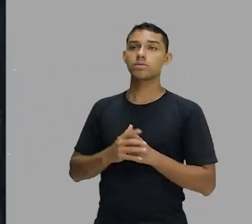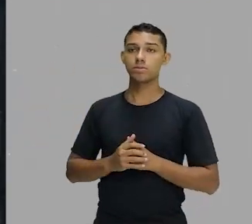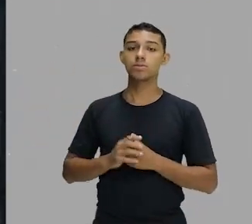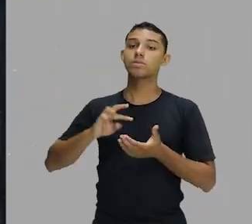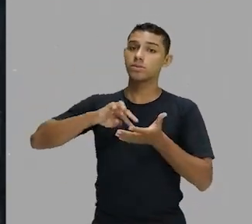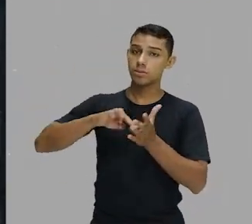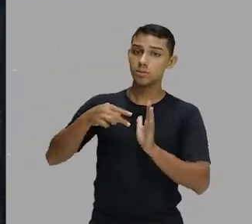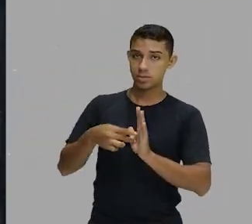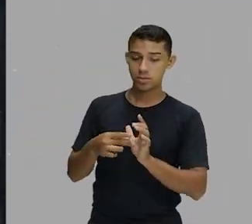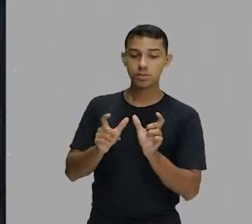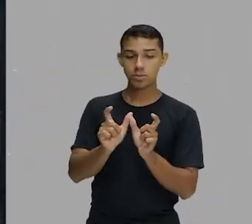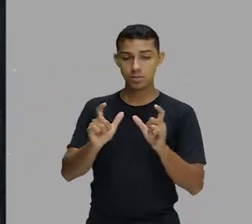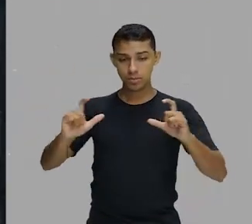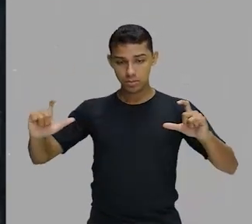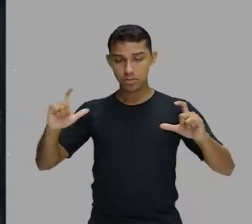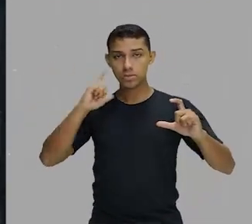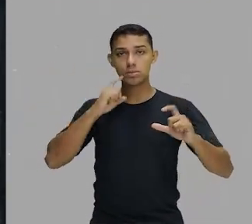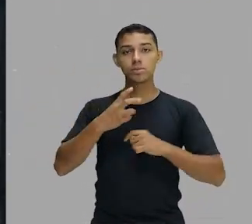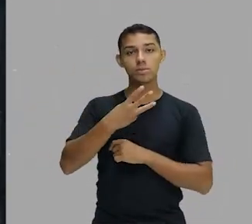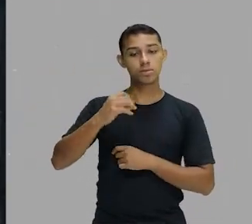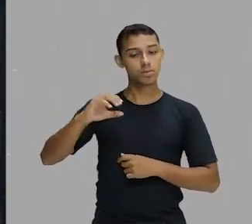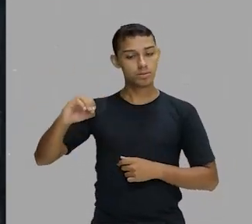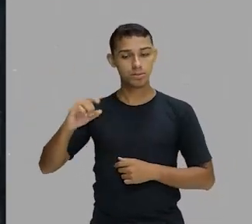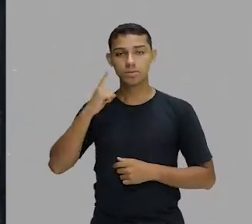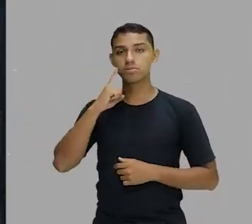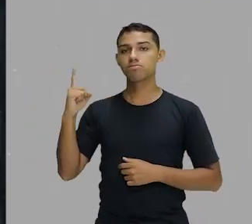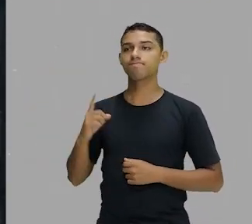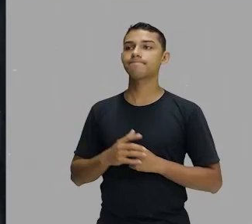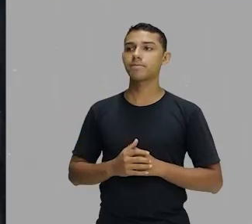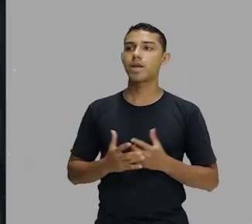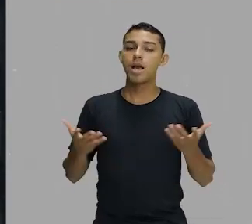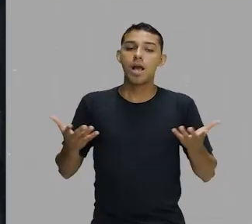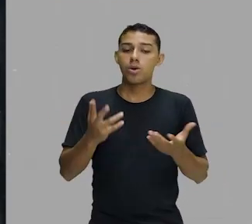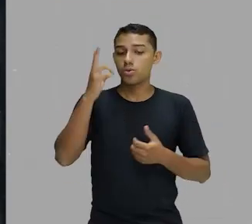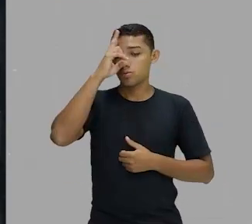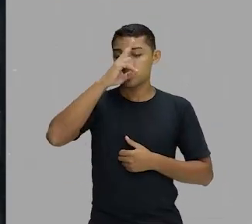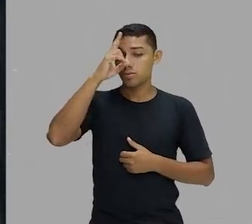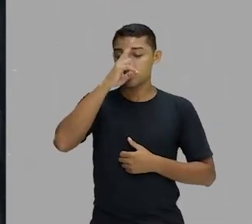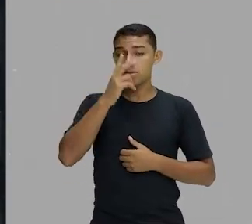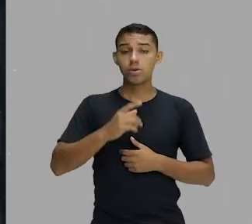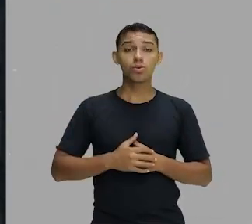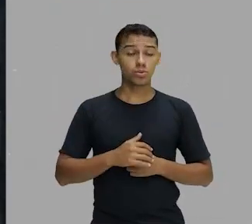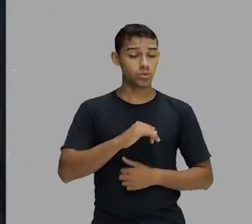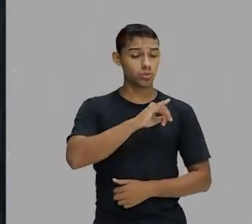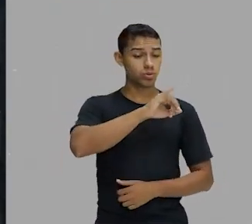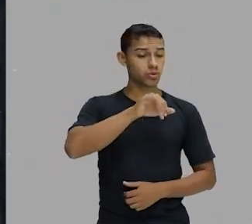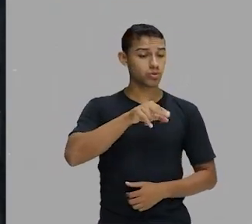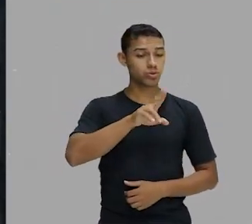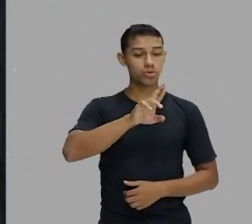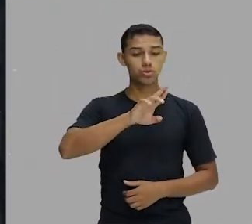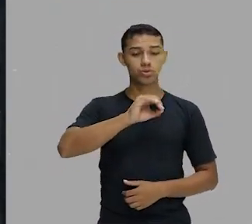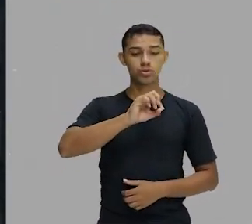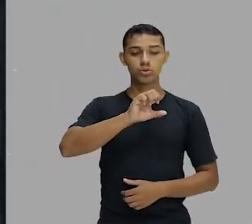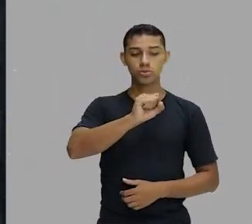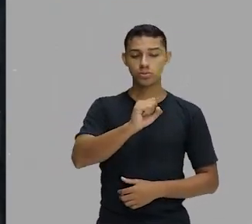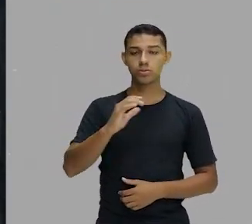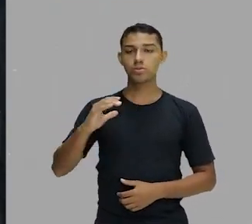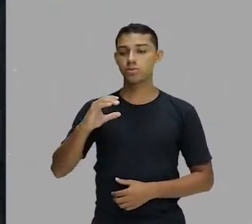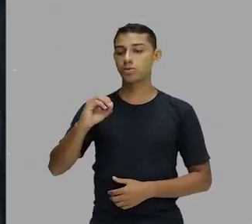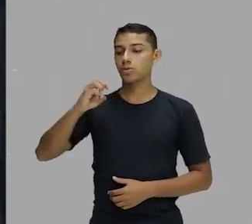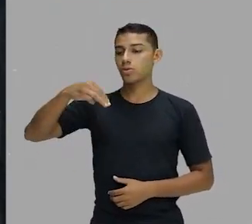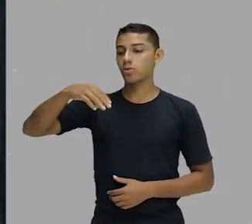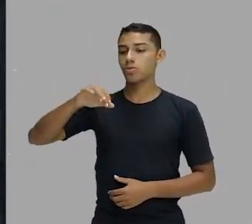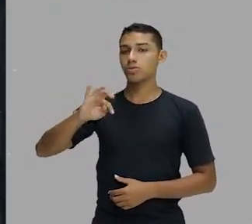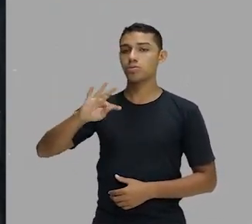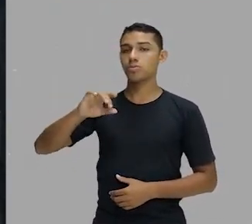Resulta como 300. E agora? Agora, eu preciso lembrar que eu estou trabalhando com juros compostos. E, por